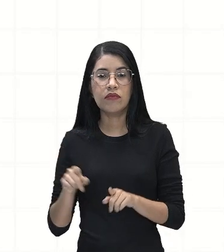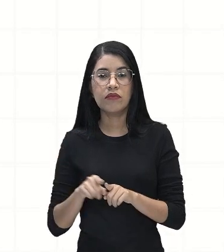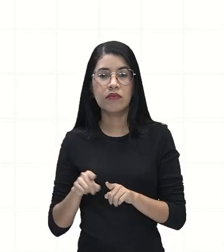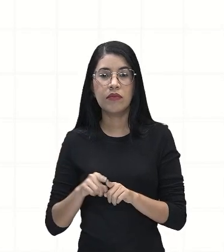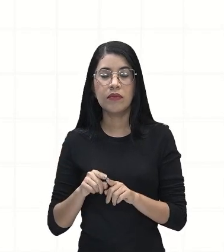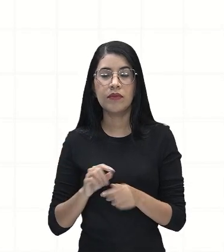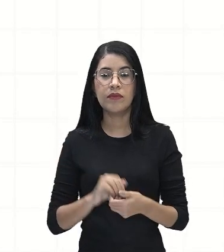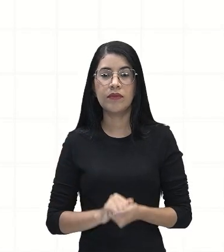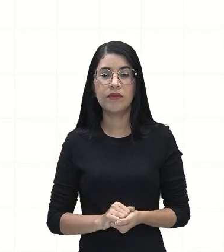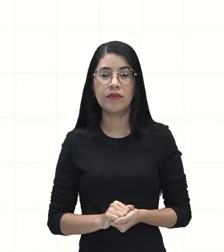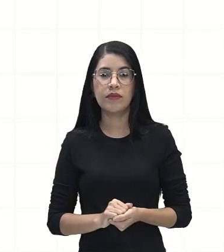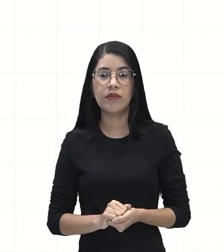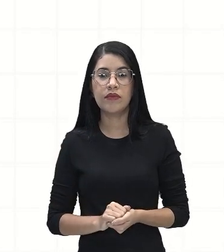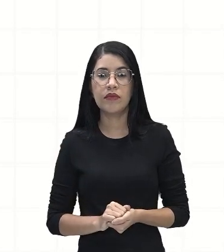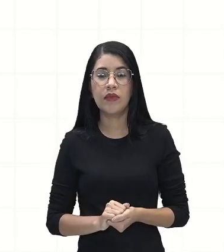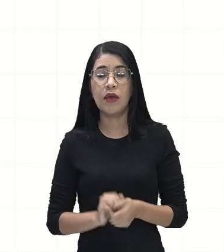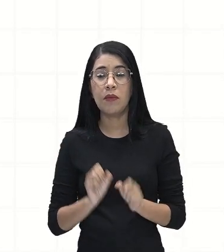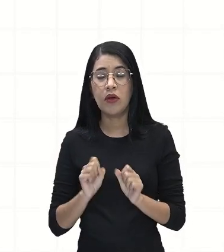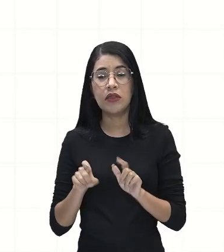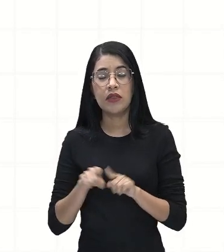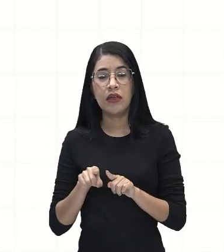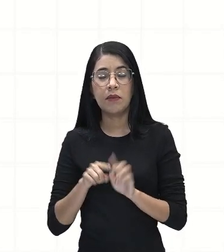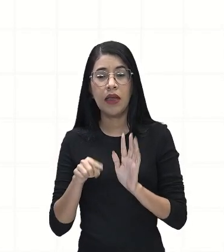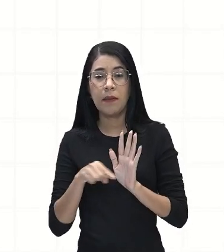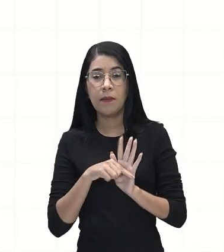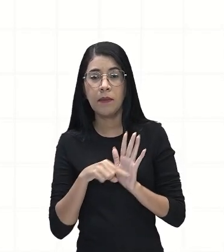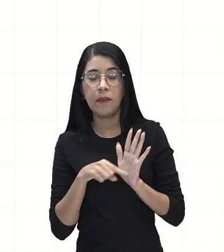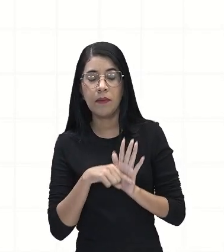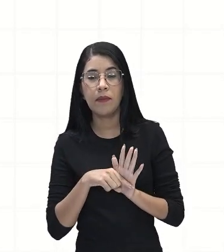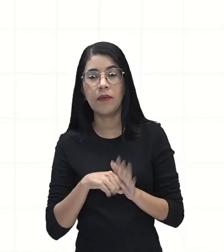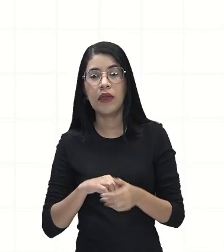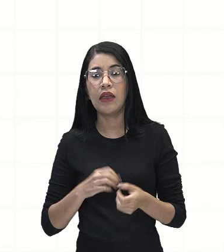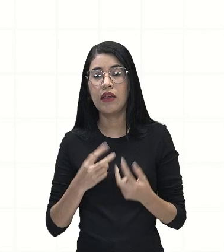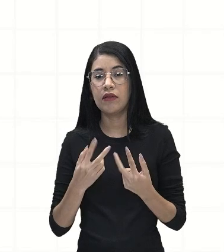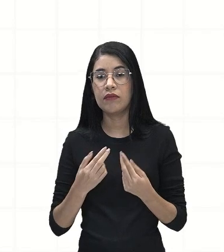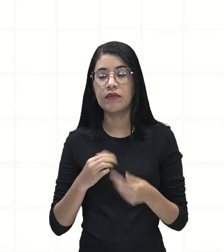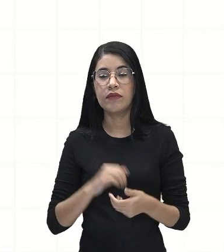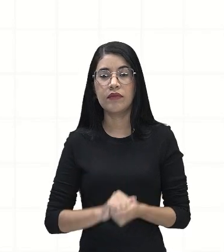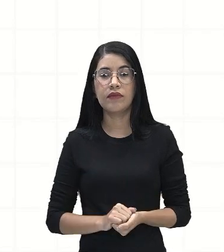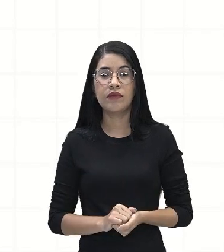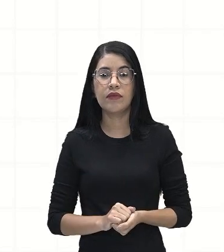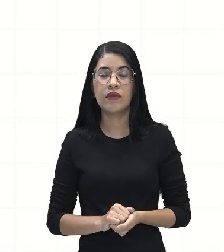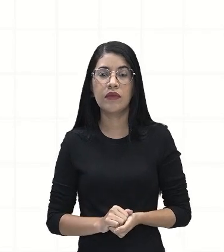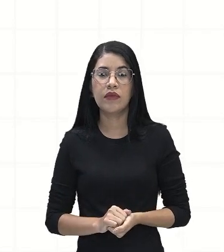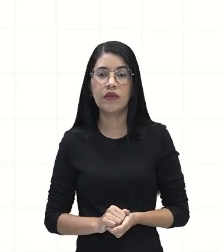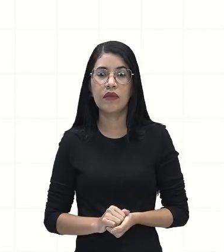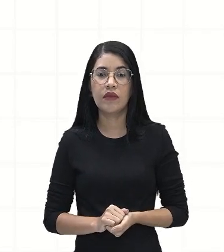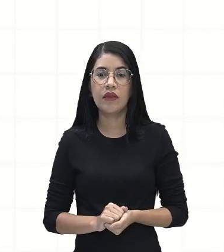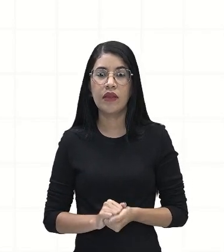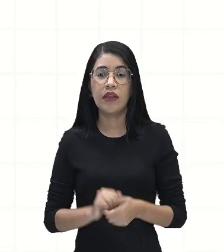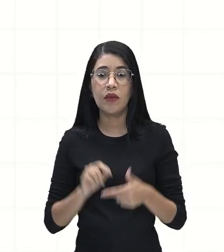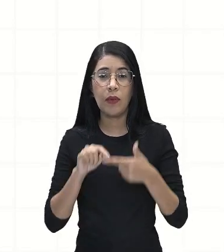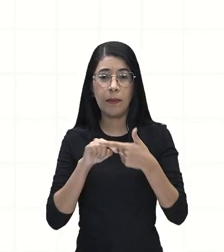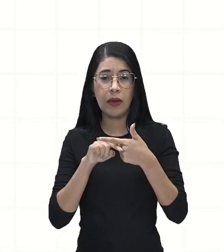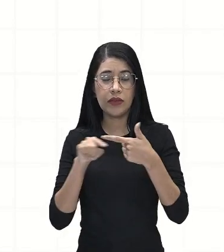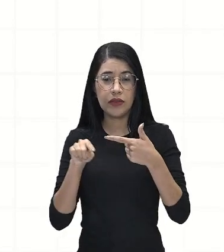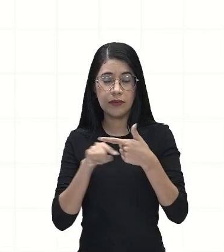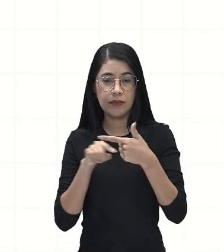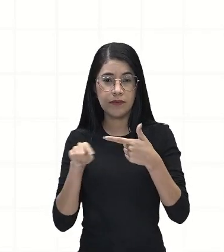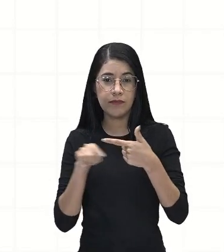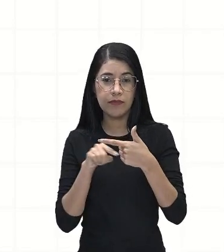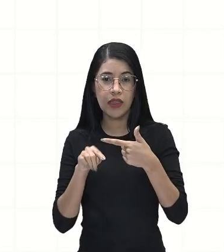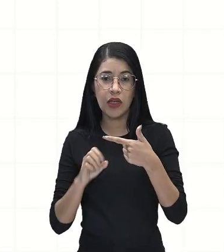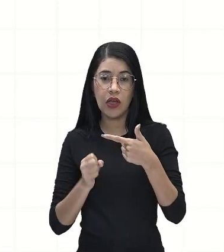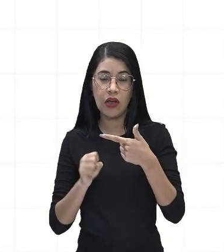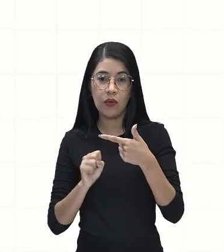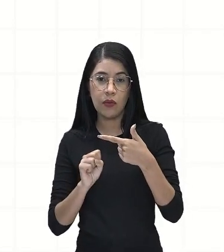10 menos 2, 8. Vai dar a mesma coisa. Então, olha só, esse lado aqui vai ser igual a